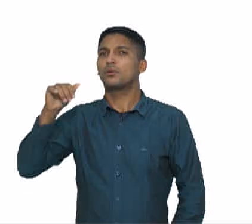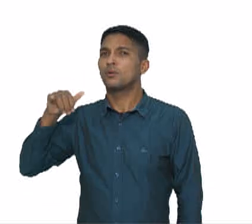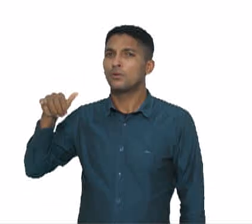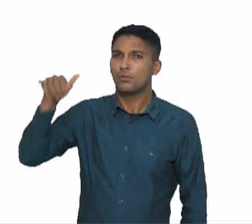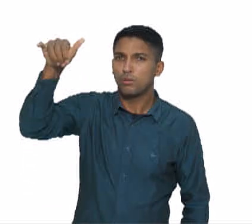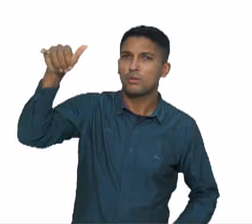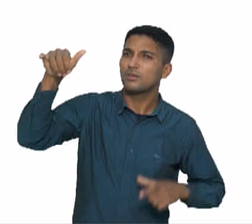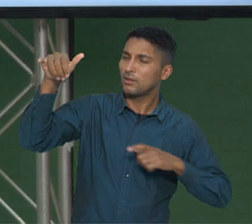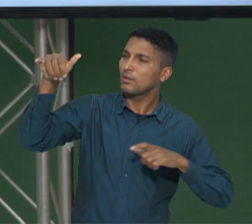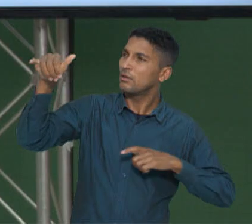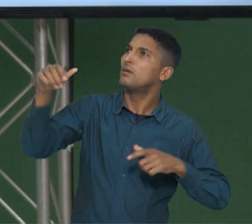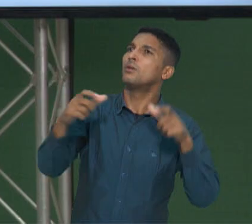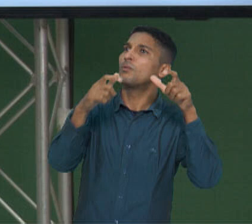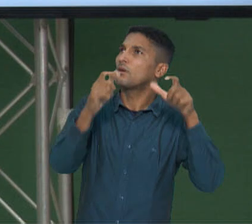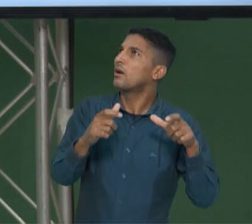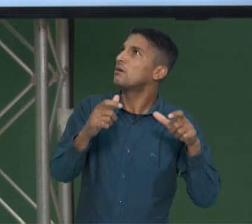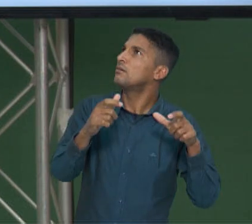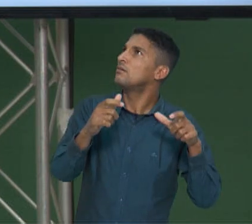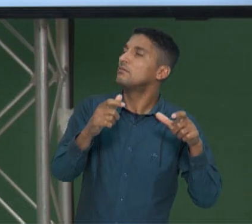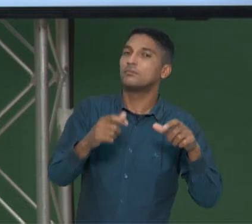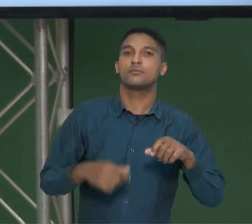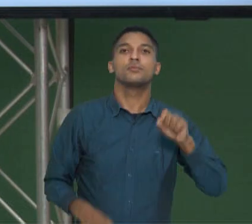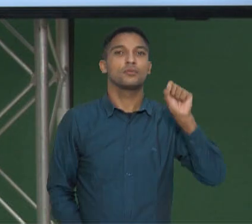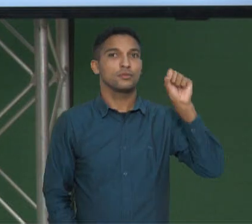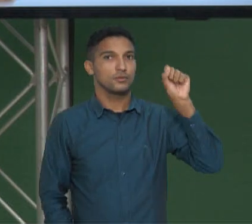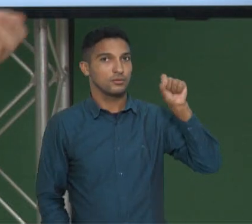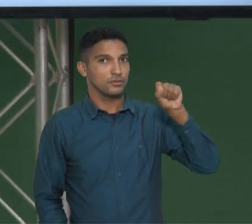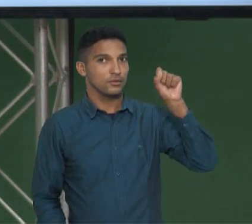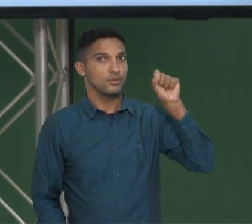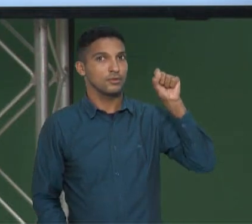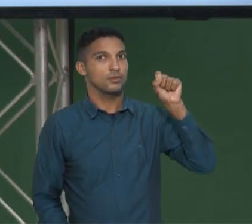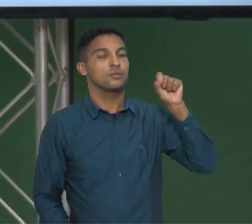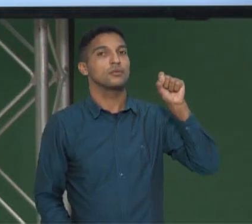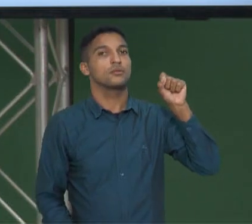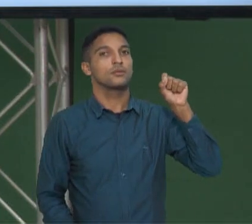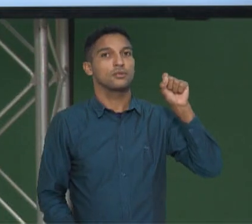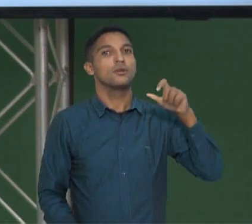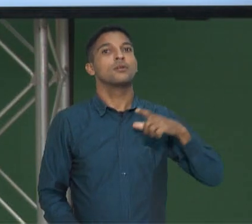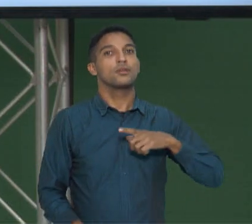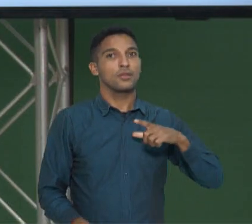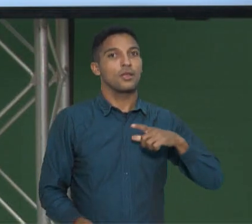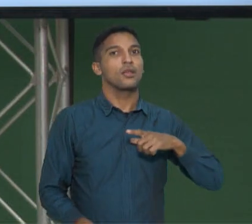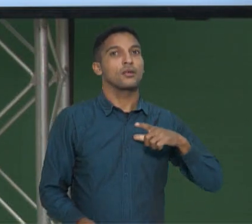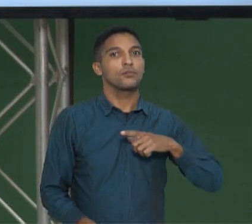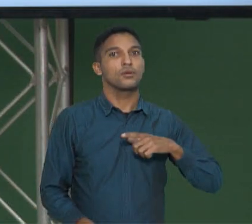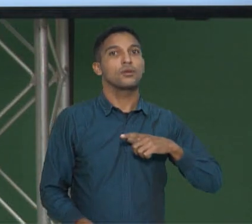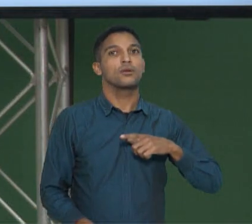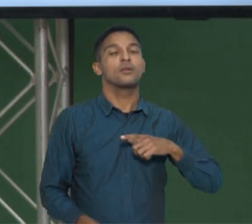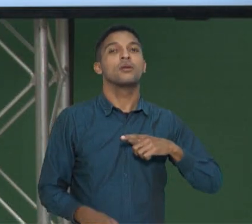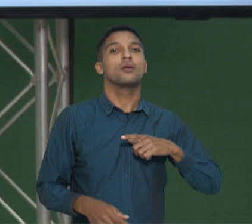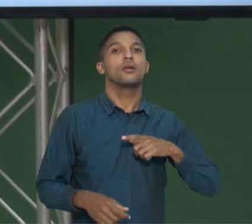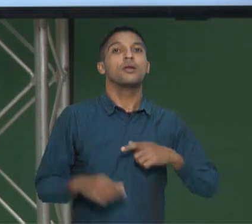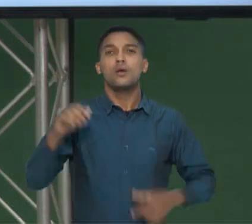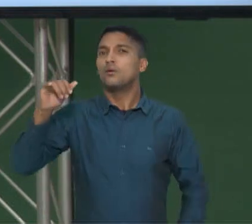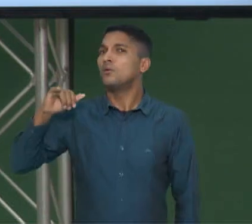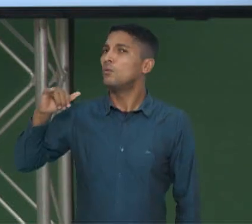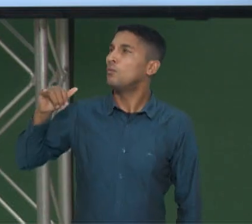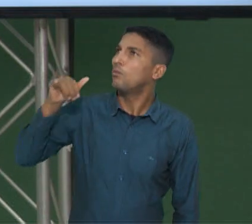há uno a las, né? Então, indica aí o horário. Sim, existe, né, um voo em tal